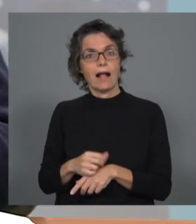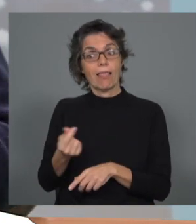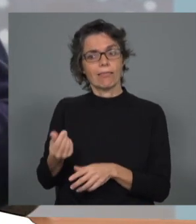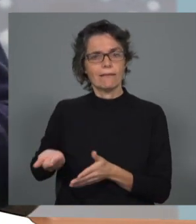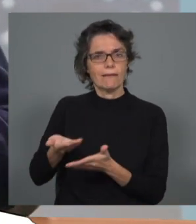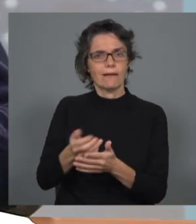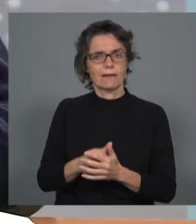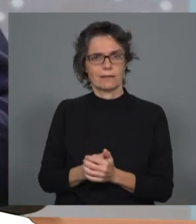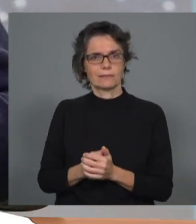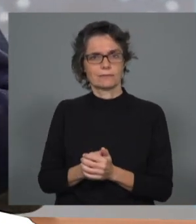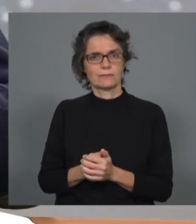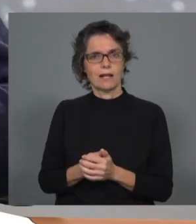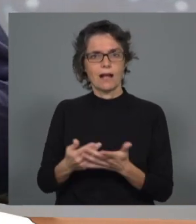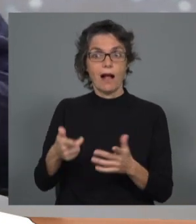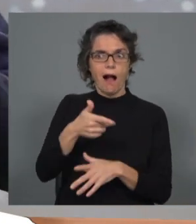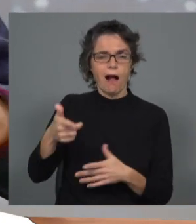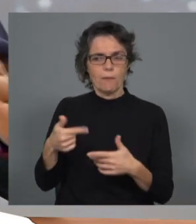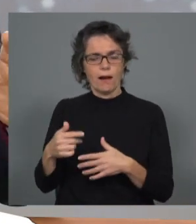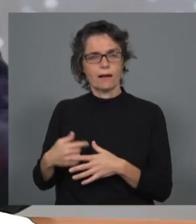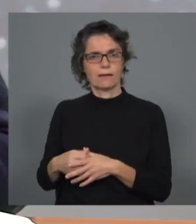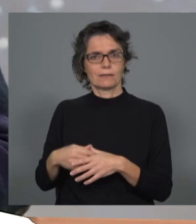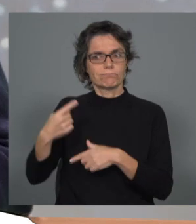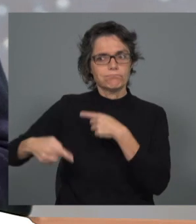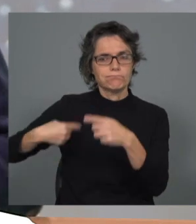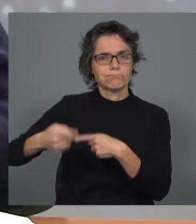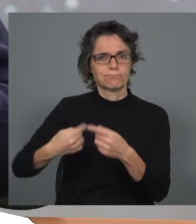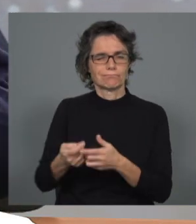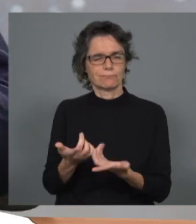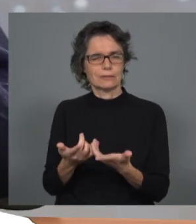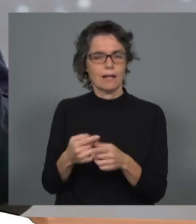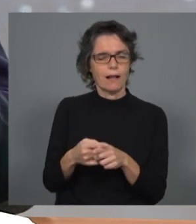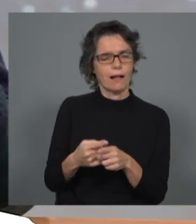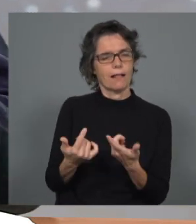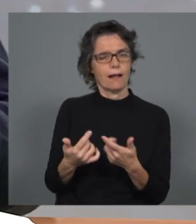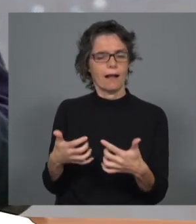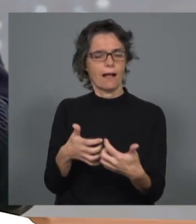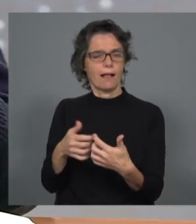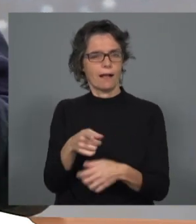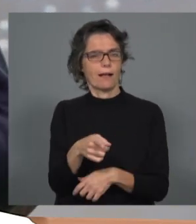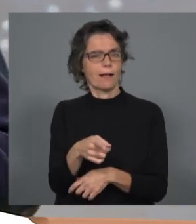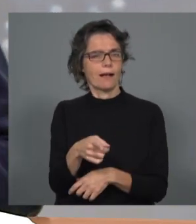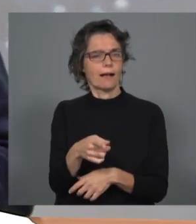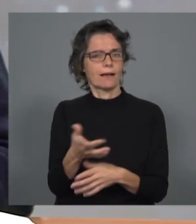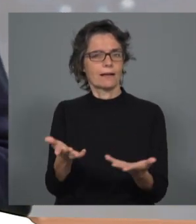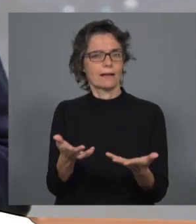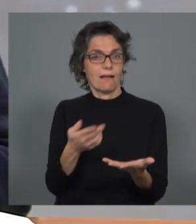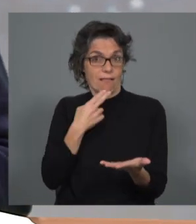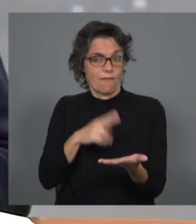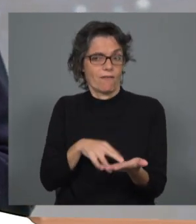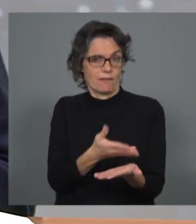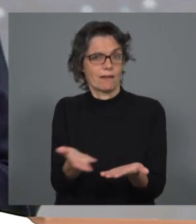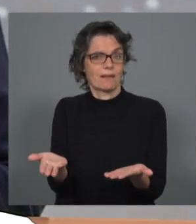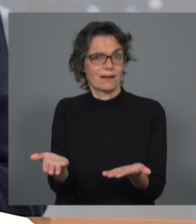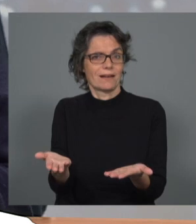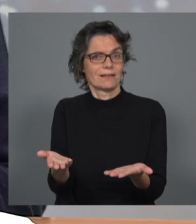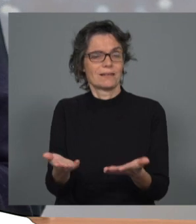etc, etc. Portanto, interessa manter uma certa situação de guerra ou de guerrilha.